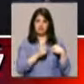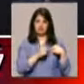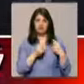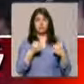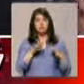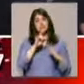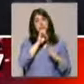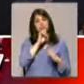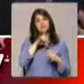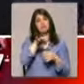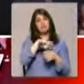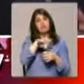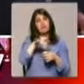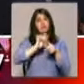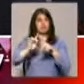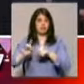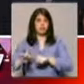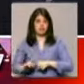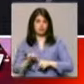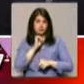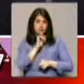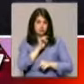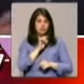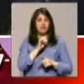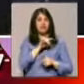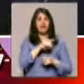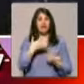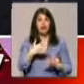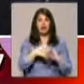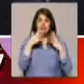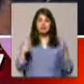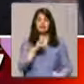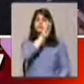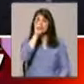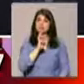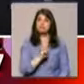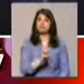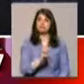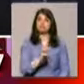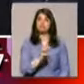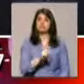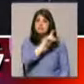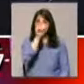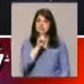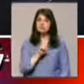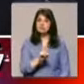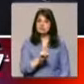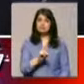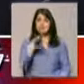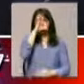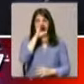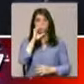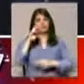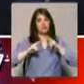possíveis o que me parece que neste momento está ainda com enorme ponto de interrogação e Suponho que a ministra das Finanças falou